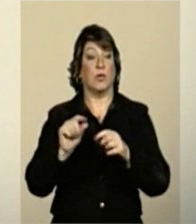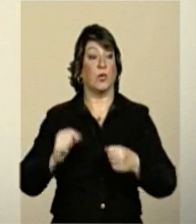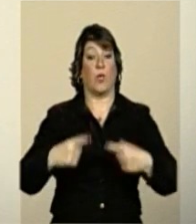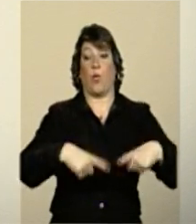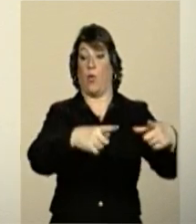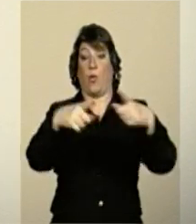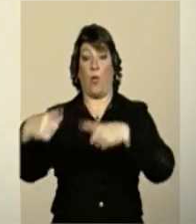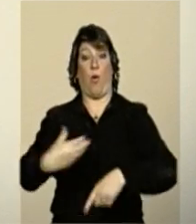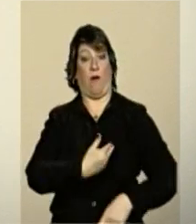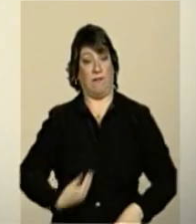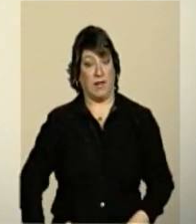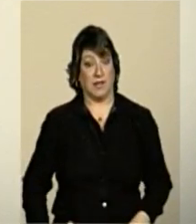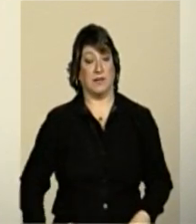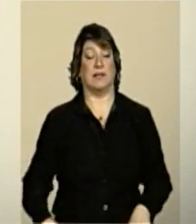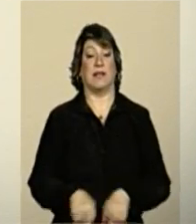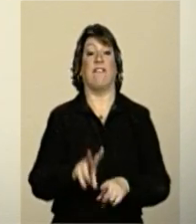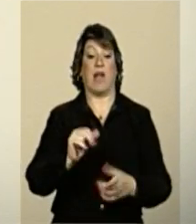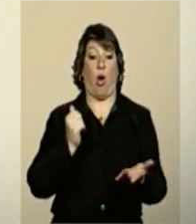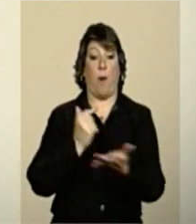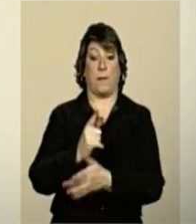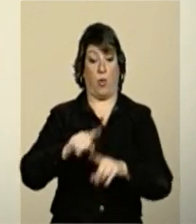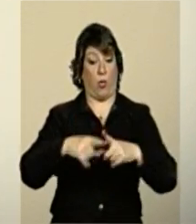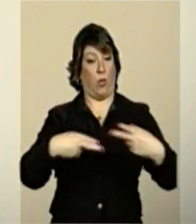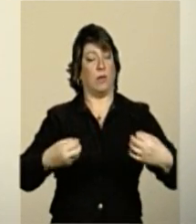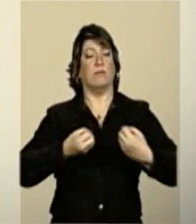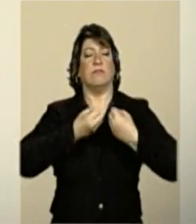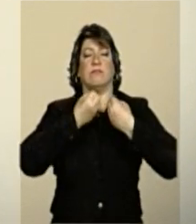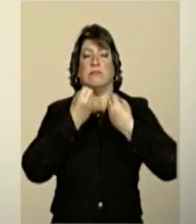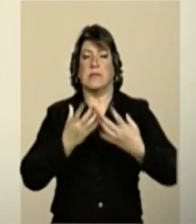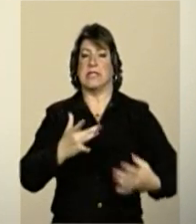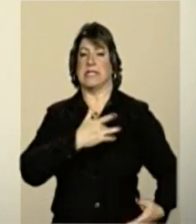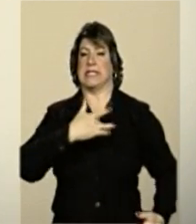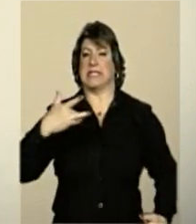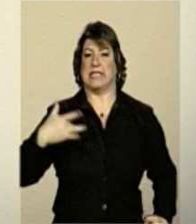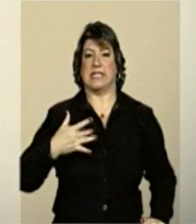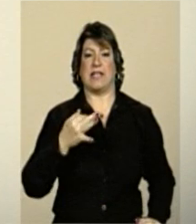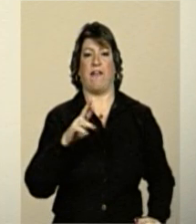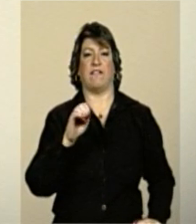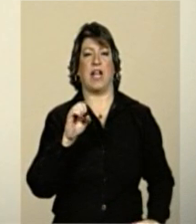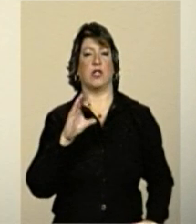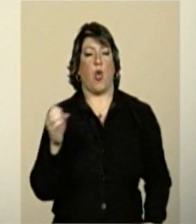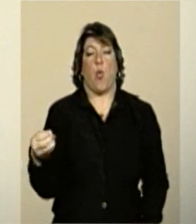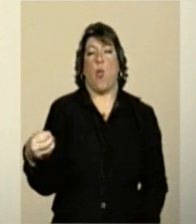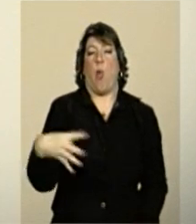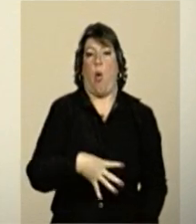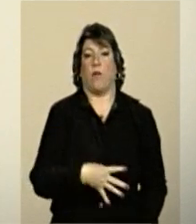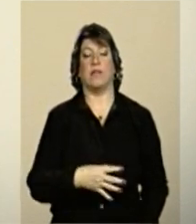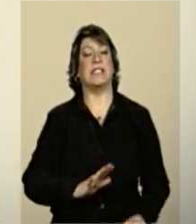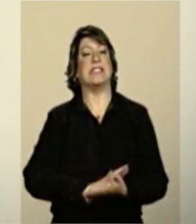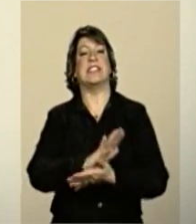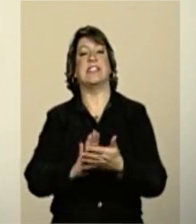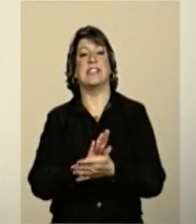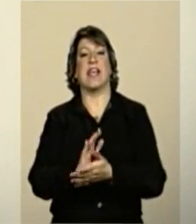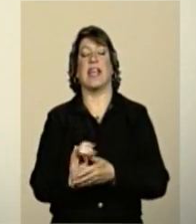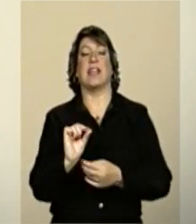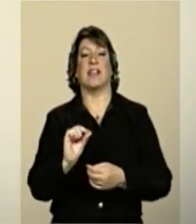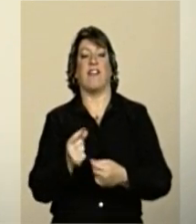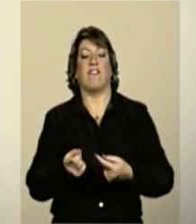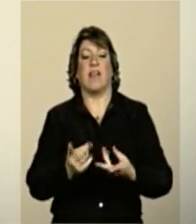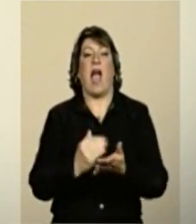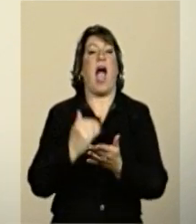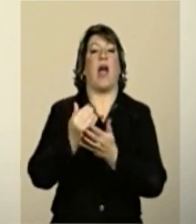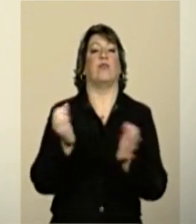públicos, que vão comprar produtos de qualidade, frescos, saudáveis e sem intermediários. Presidenta, o governo também vai